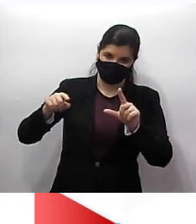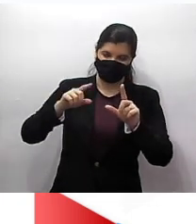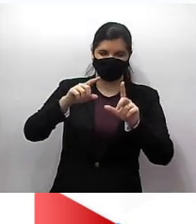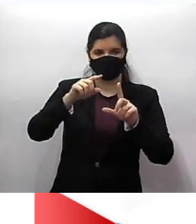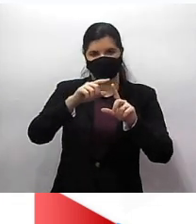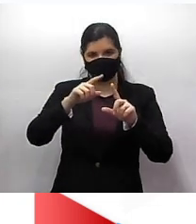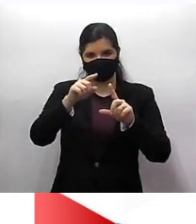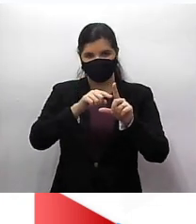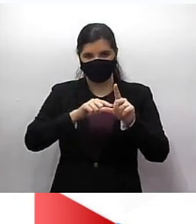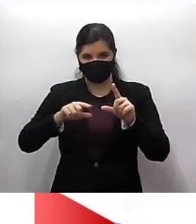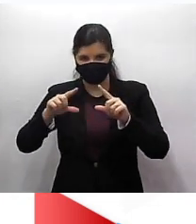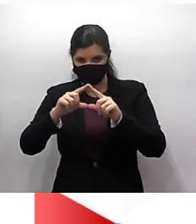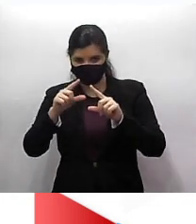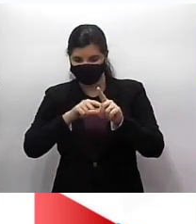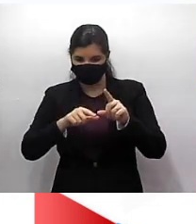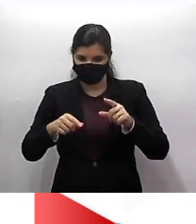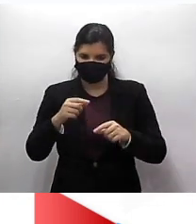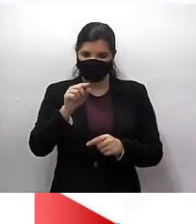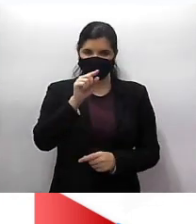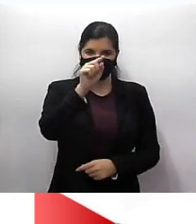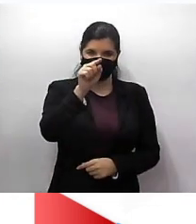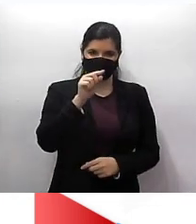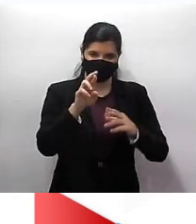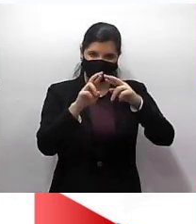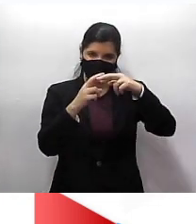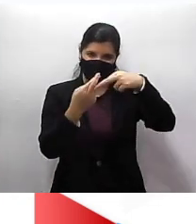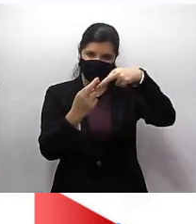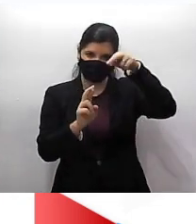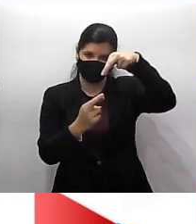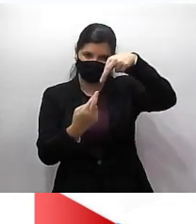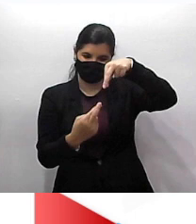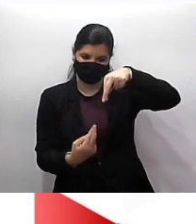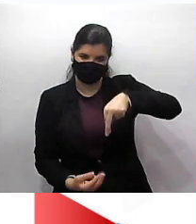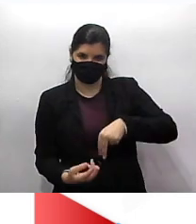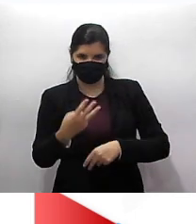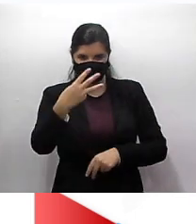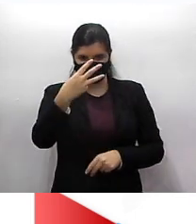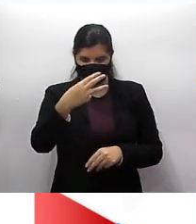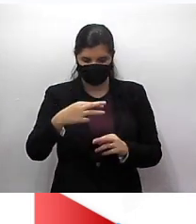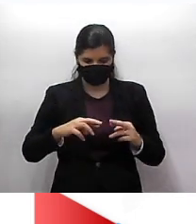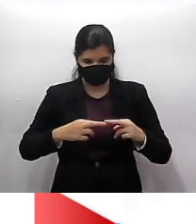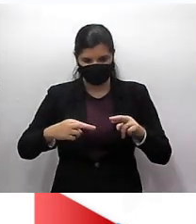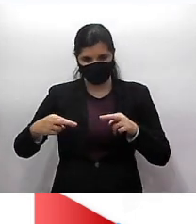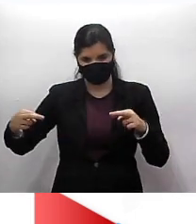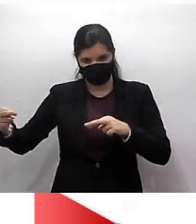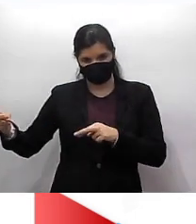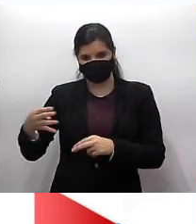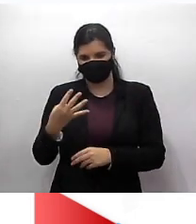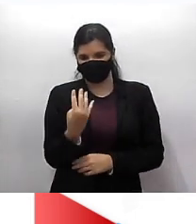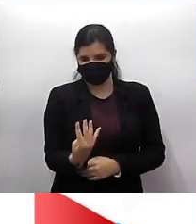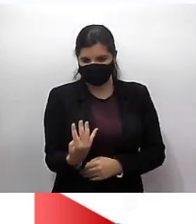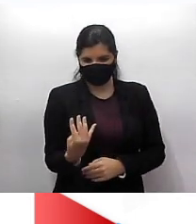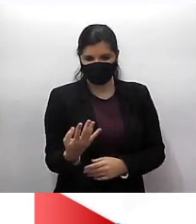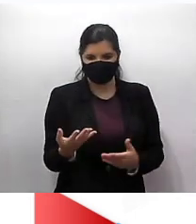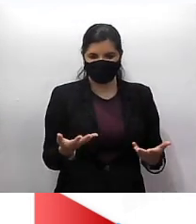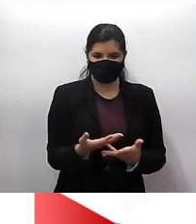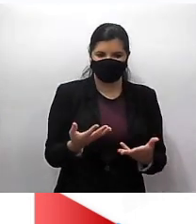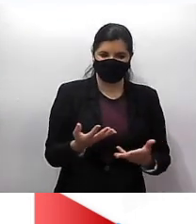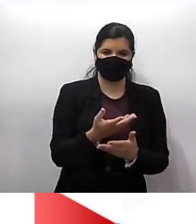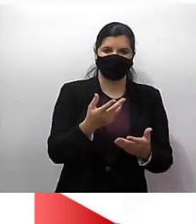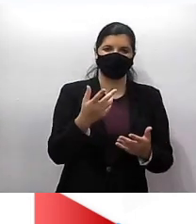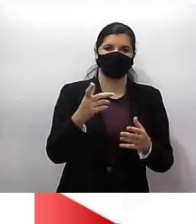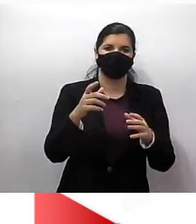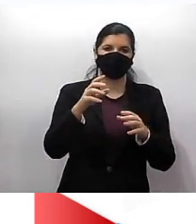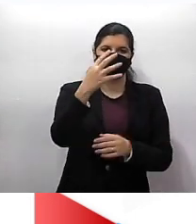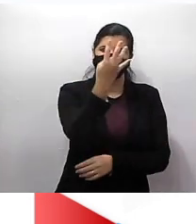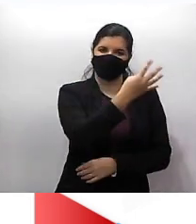Cada intervalo de nós é uma subdivisão. Então, foi referenciado em nós. Aqui nós vamos usar quadrinhos,